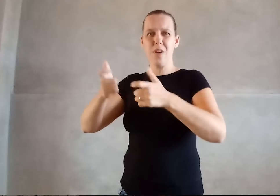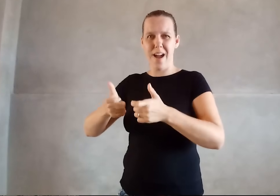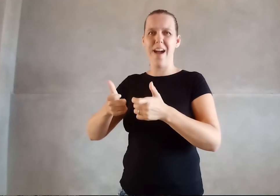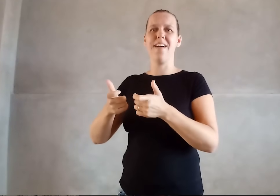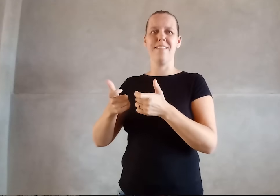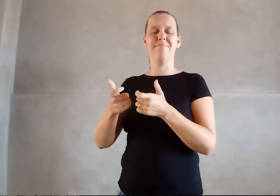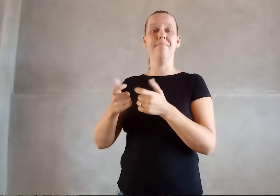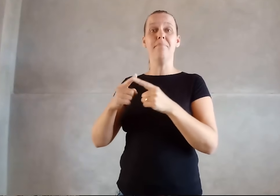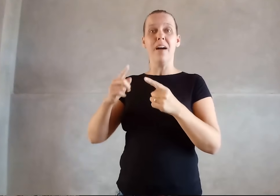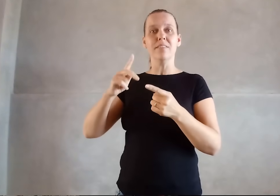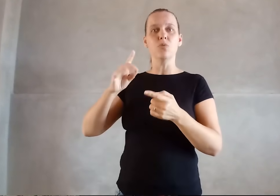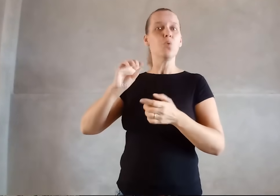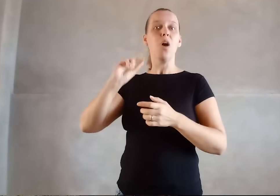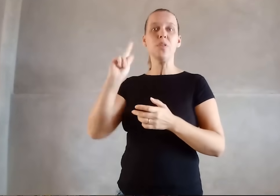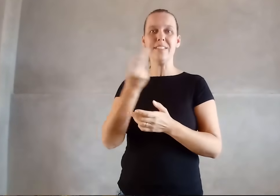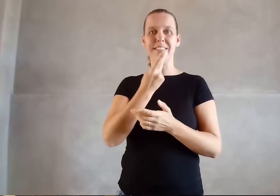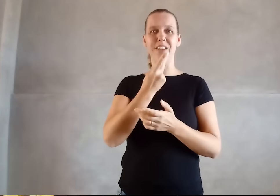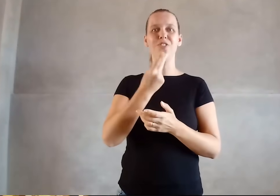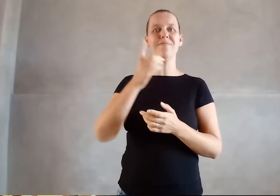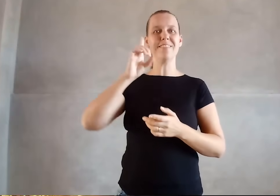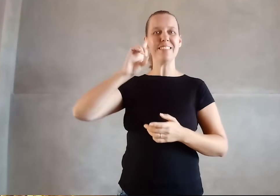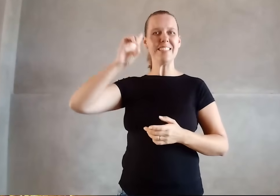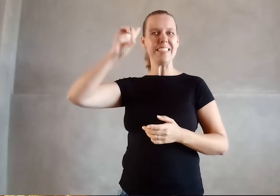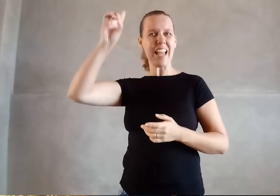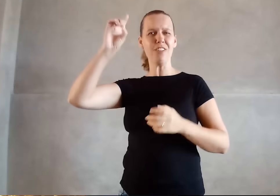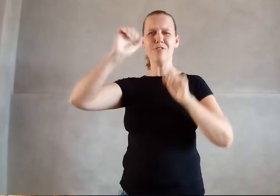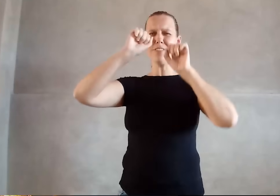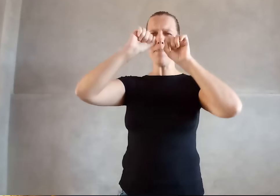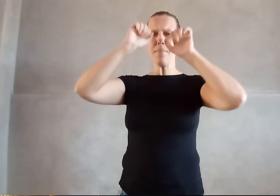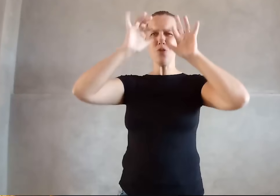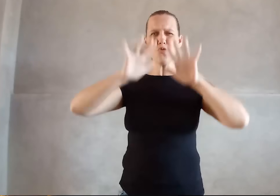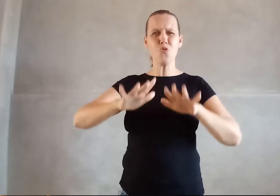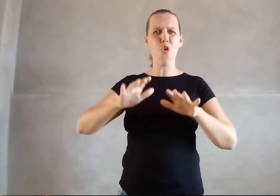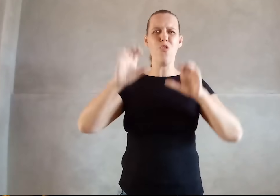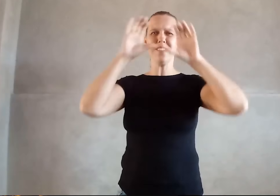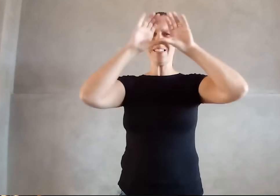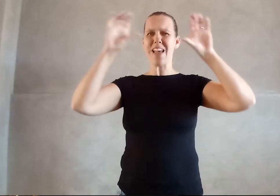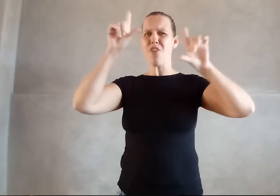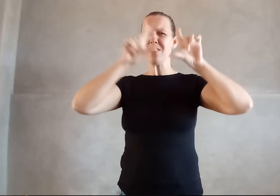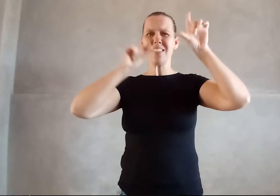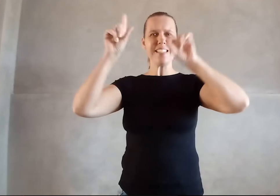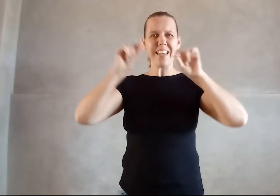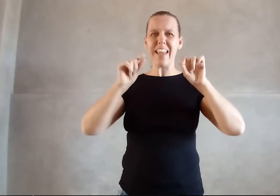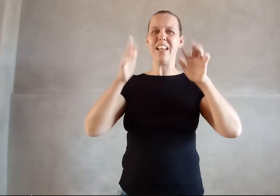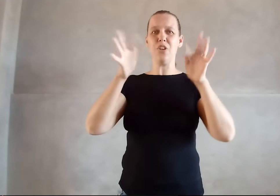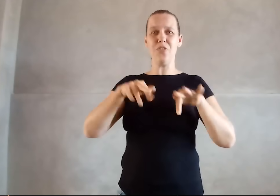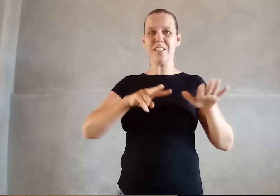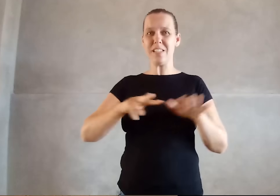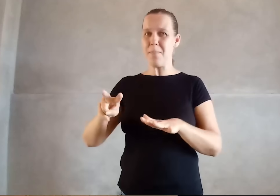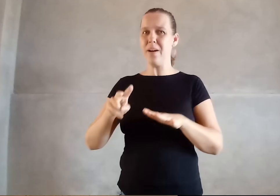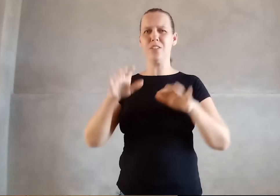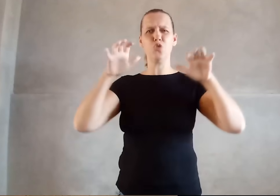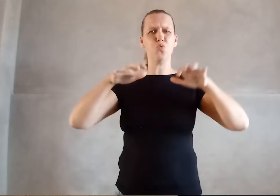verdade é que Deus fez o céu abrir, a noite se tornou uma noite estrelada e aquele final de semana não choveu. E quando o pastor